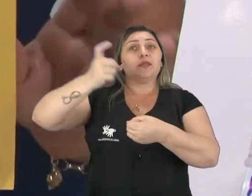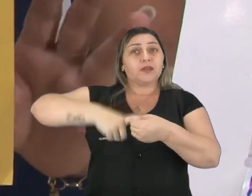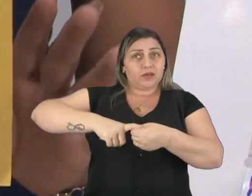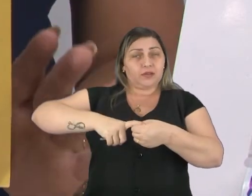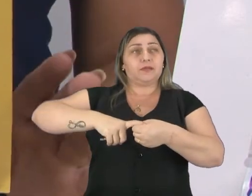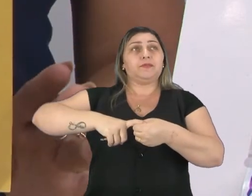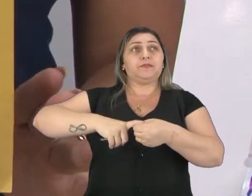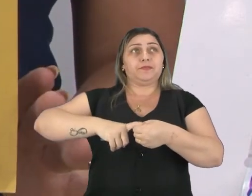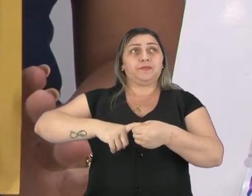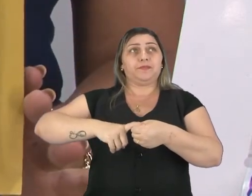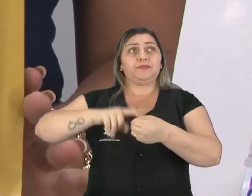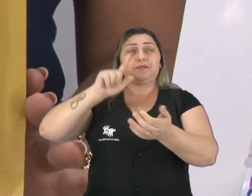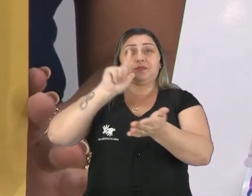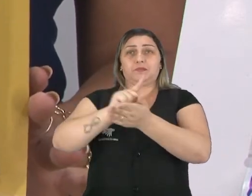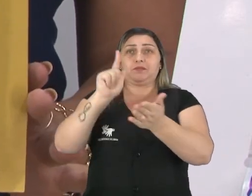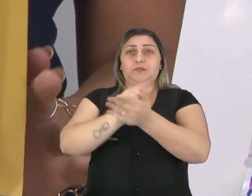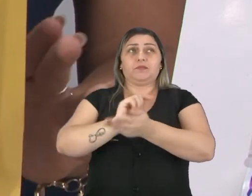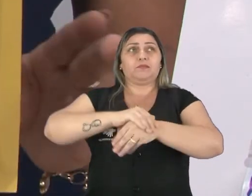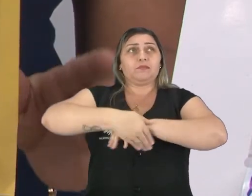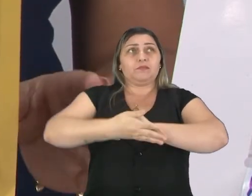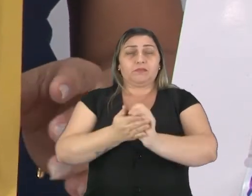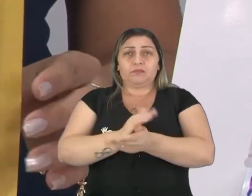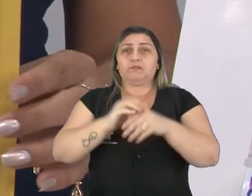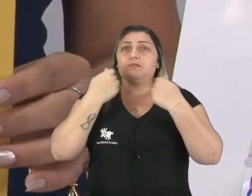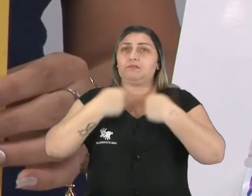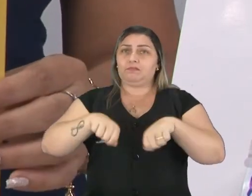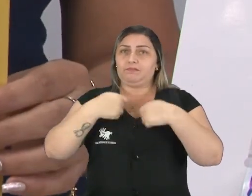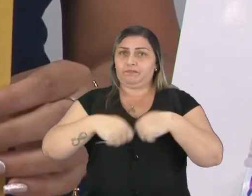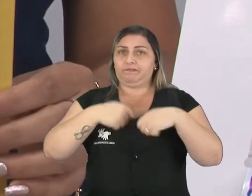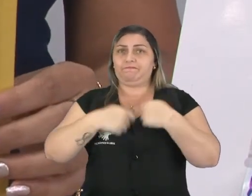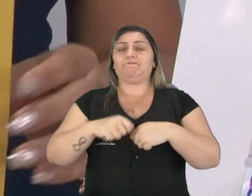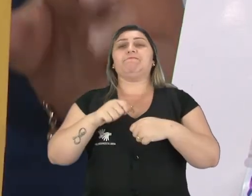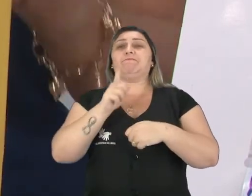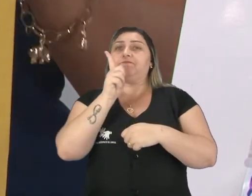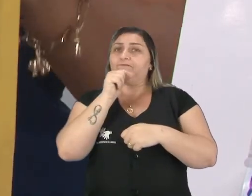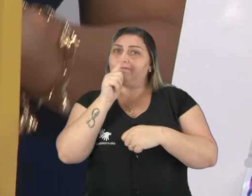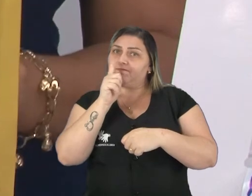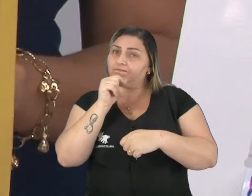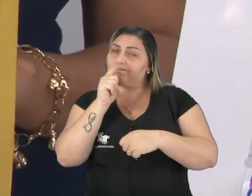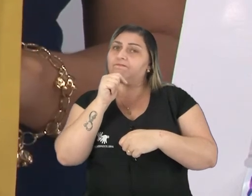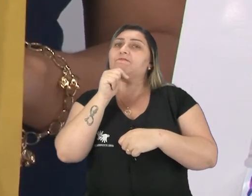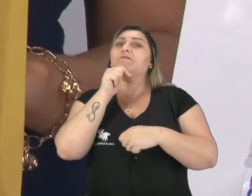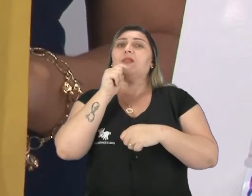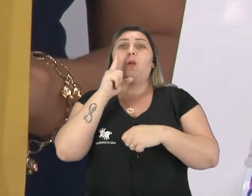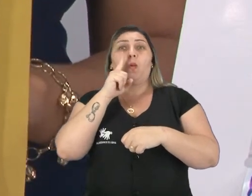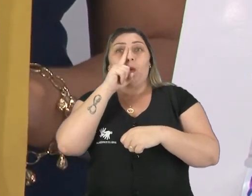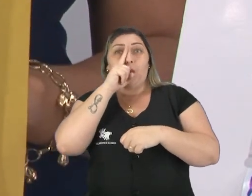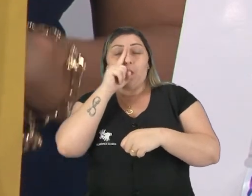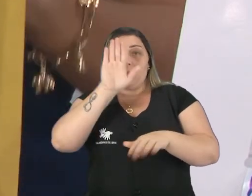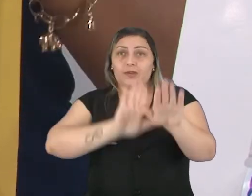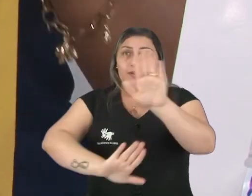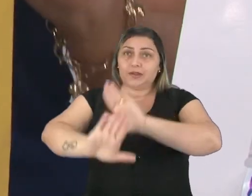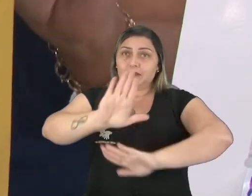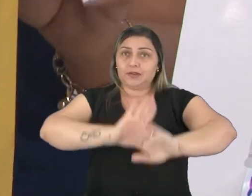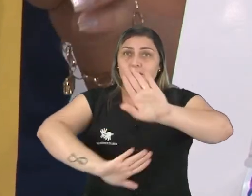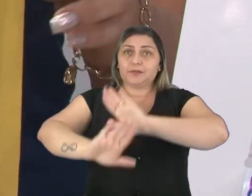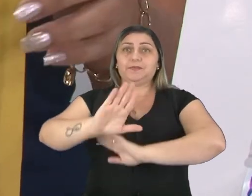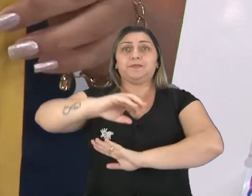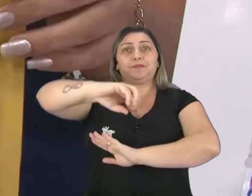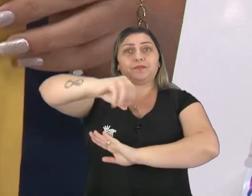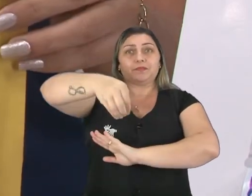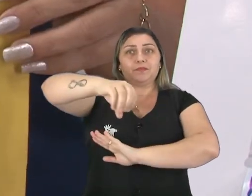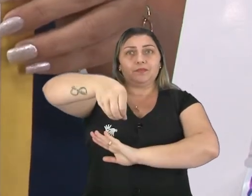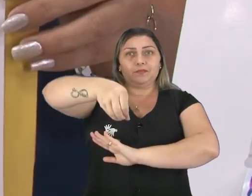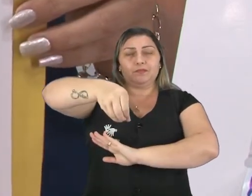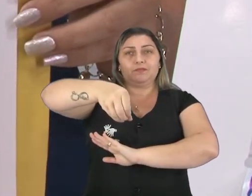voltarmos, a higienização das nossas mãos, que temos que lavar com bastante água, ter esse maior cuidado, sabe? Com a